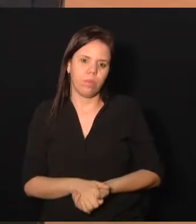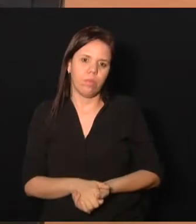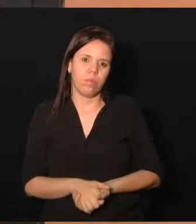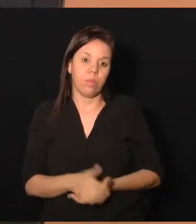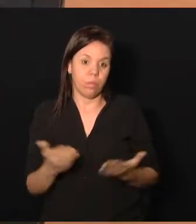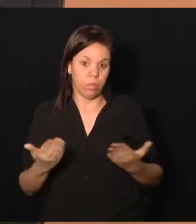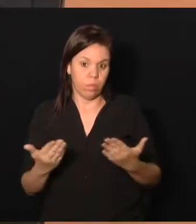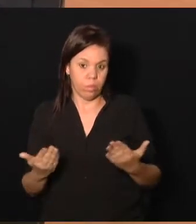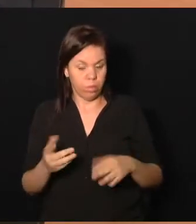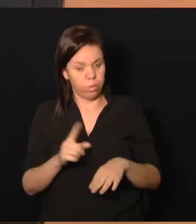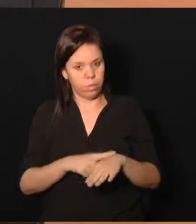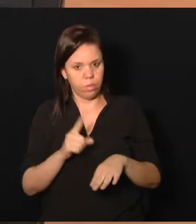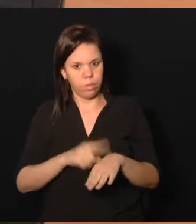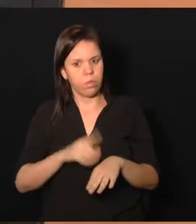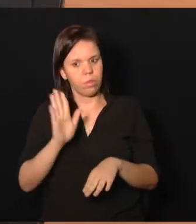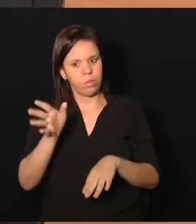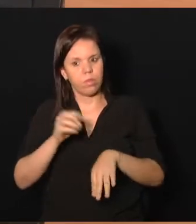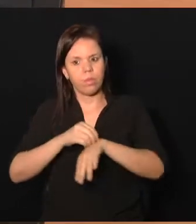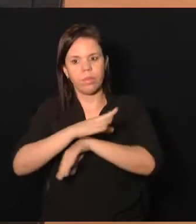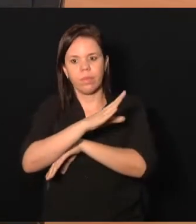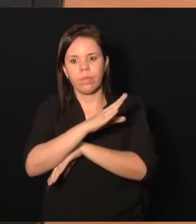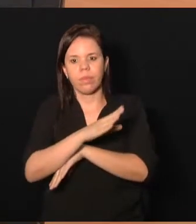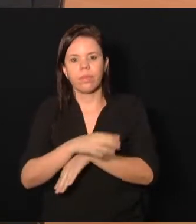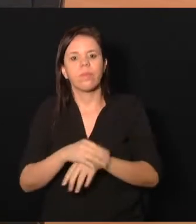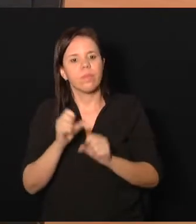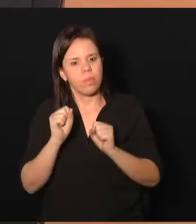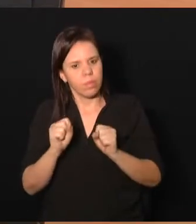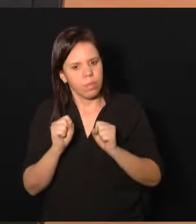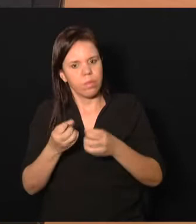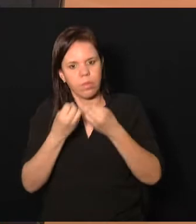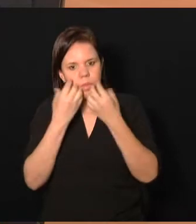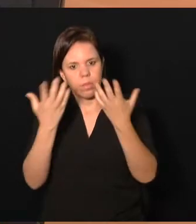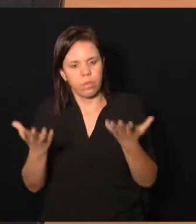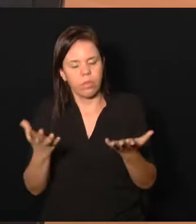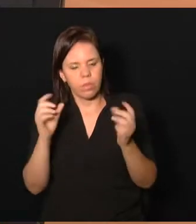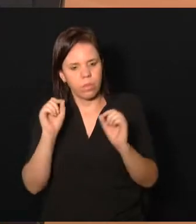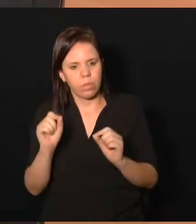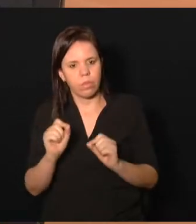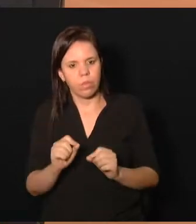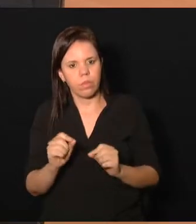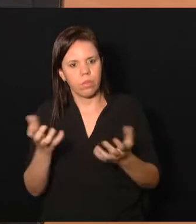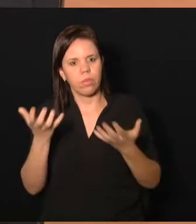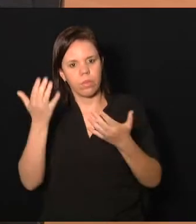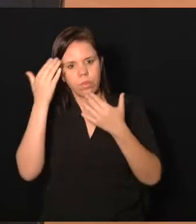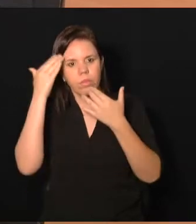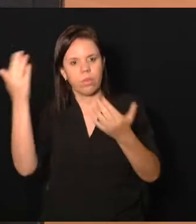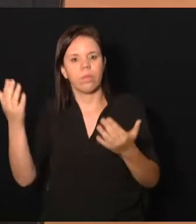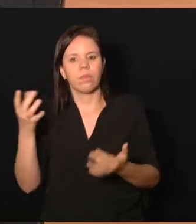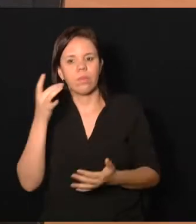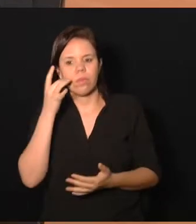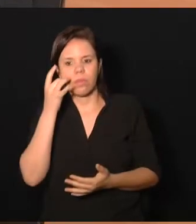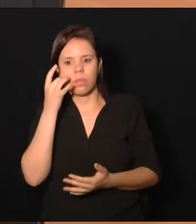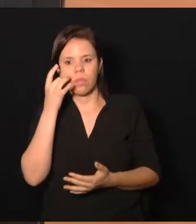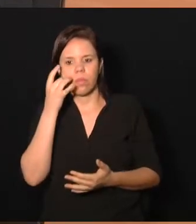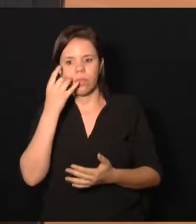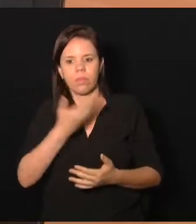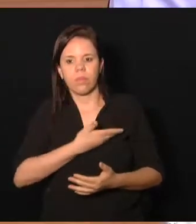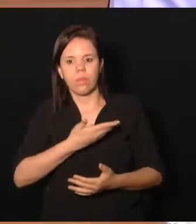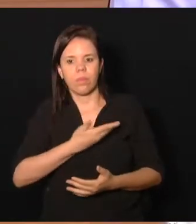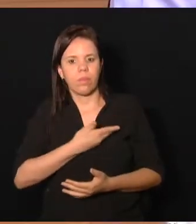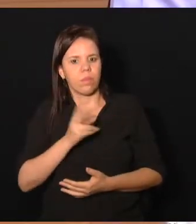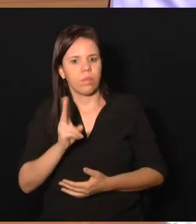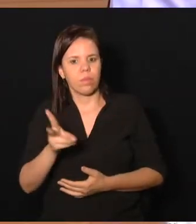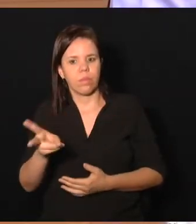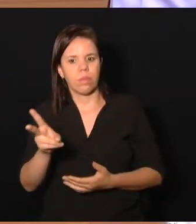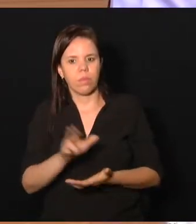nesse momento eu gostaria já de passar a palavra. Quero aqui também agradecer a presença do meu amigo sempre.